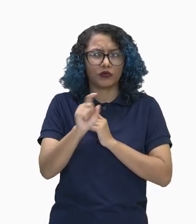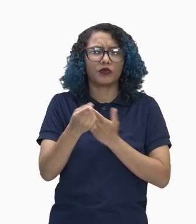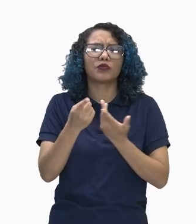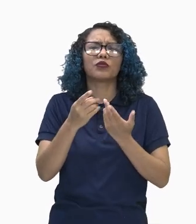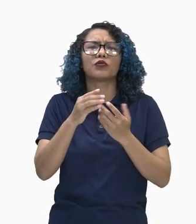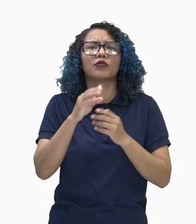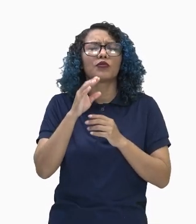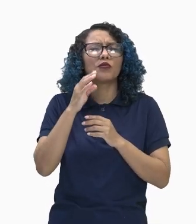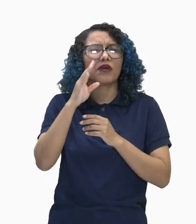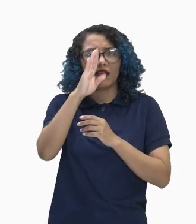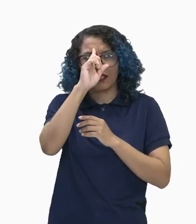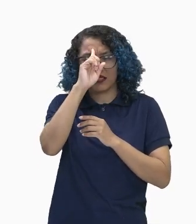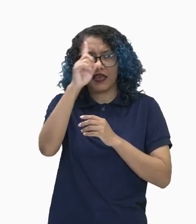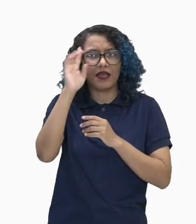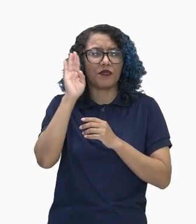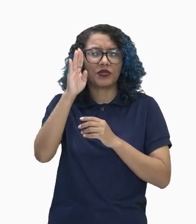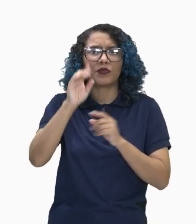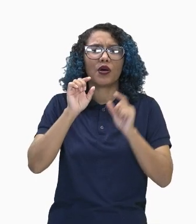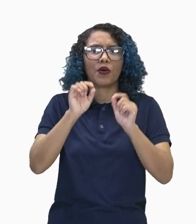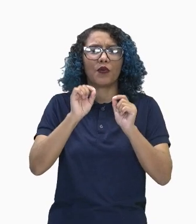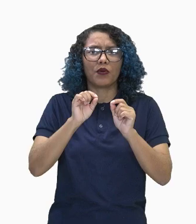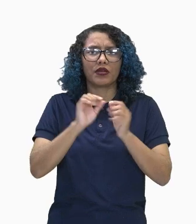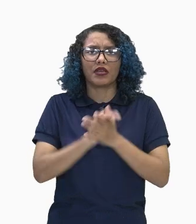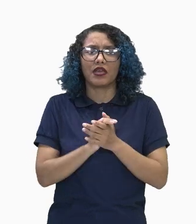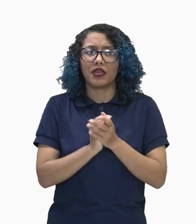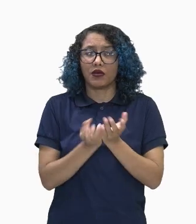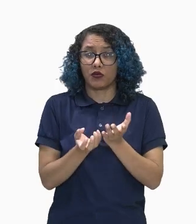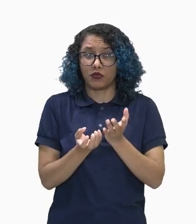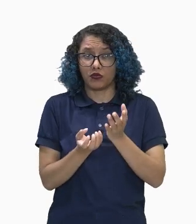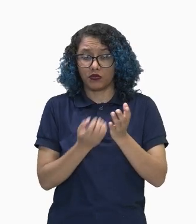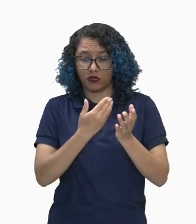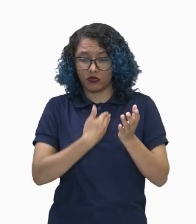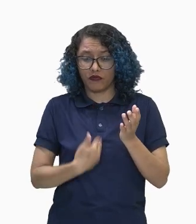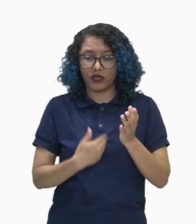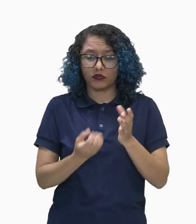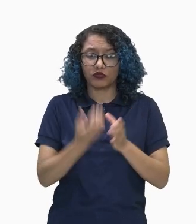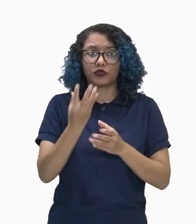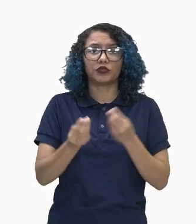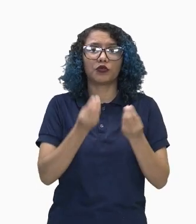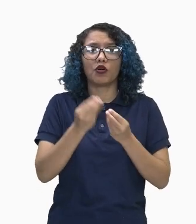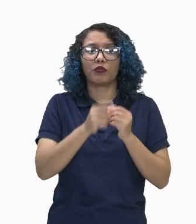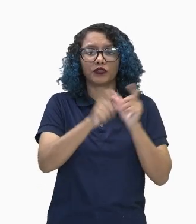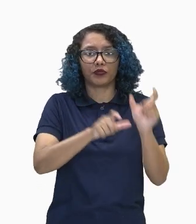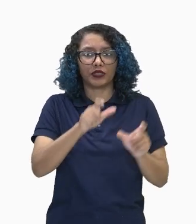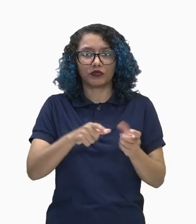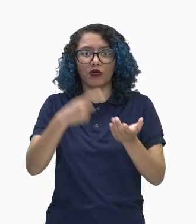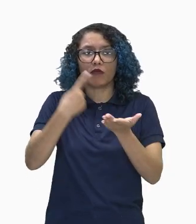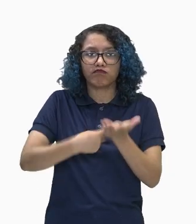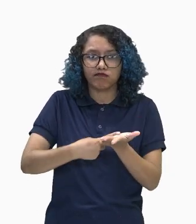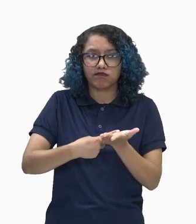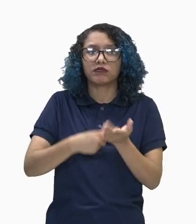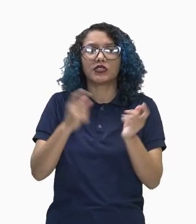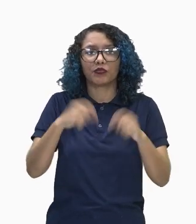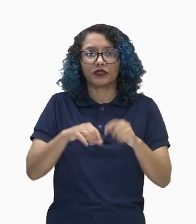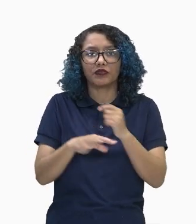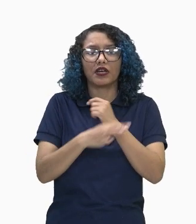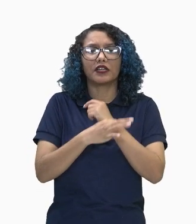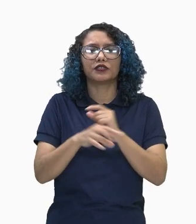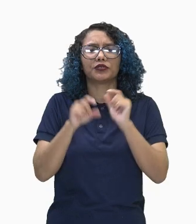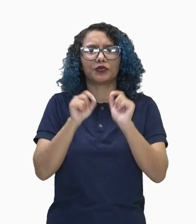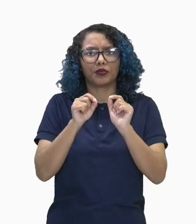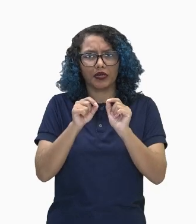Estado surge de um acordo entre indivíduos para garantir segurança, ordem e direito entre aqueles